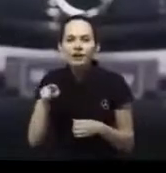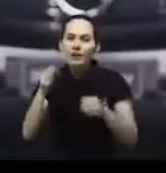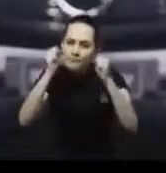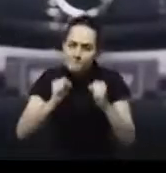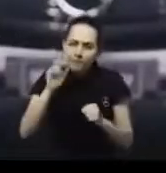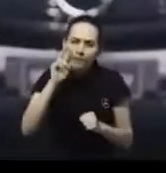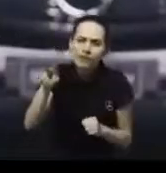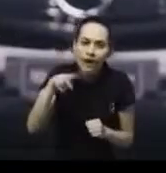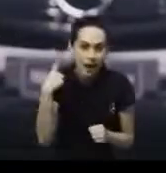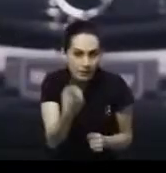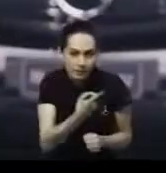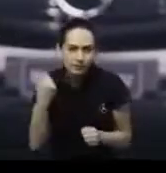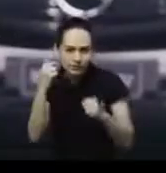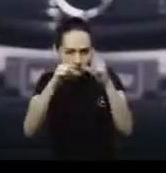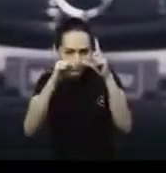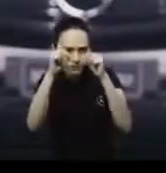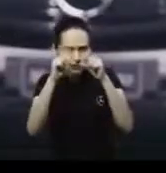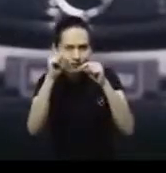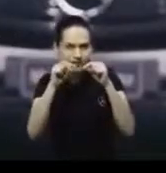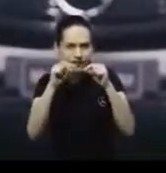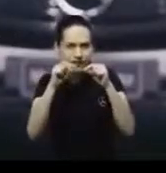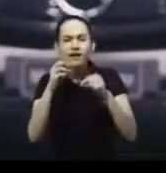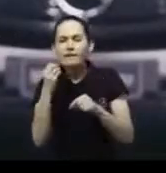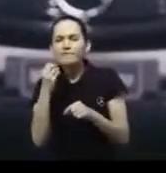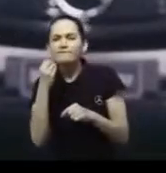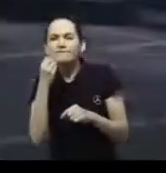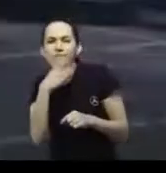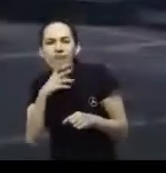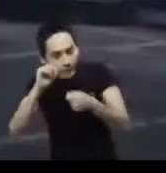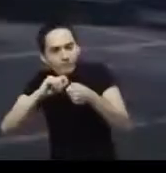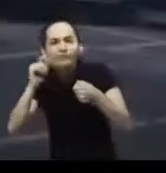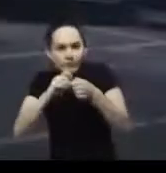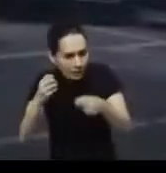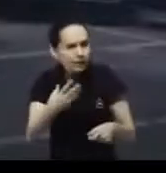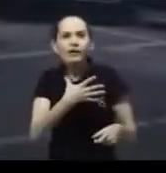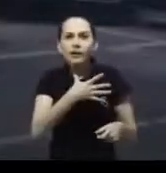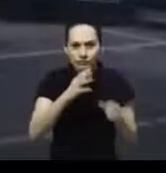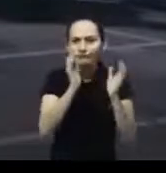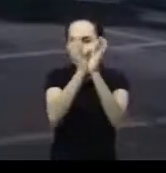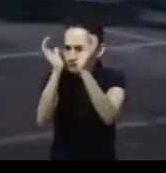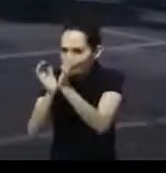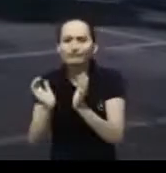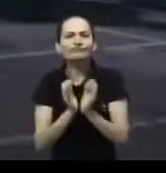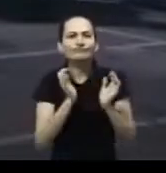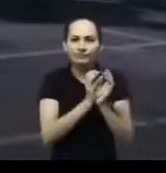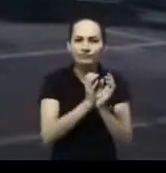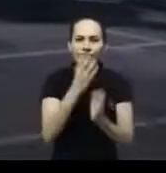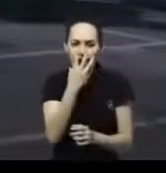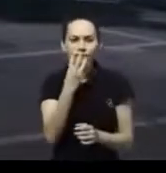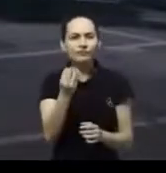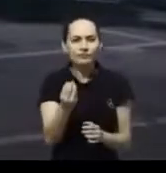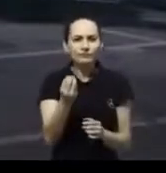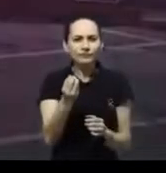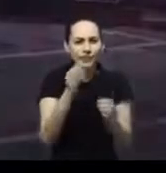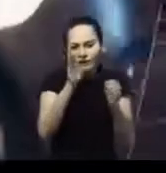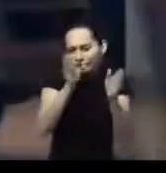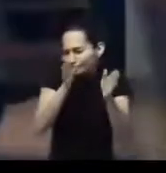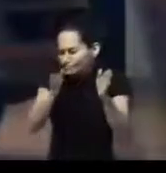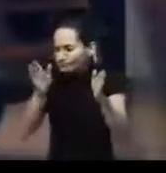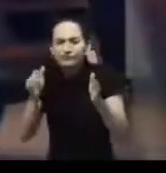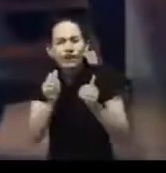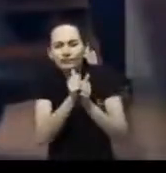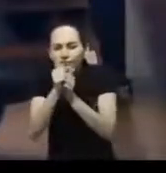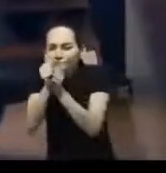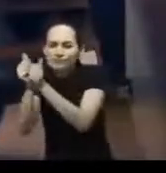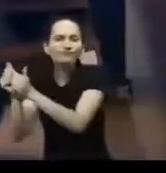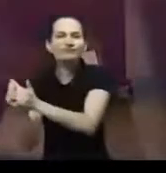ver a nossa marca é feita de ineditismo em todos os segmentos com a linha Sprinter estamos lado a lado dos empreendedores